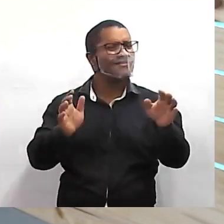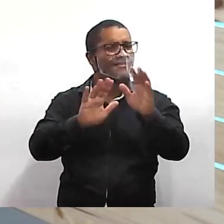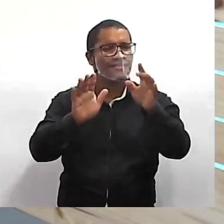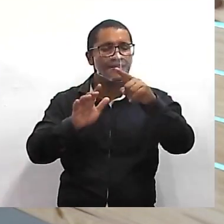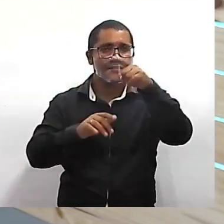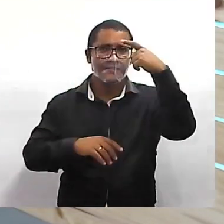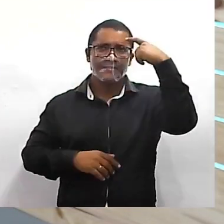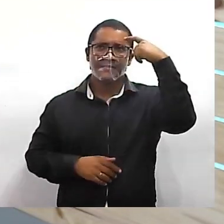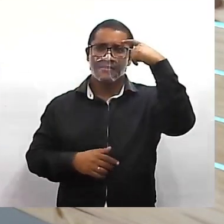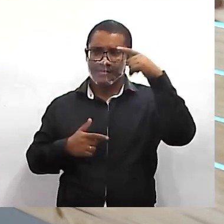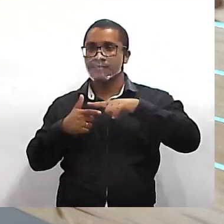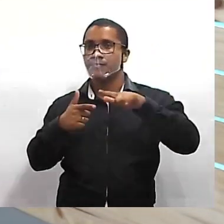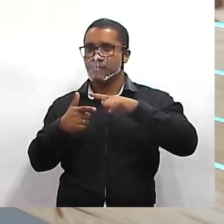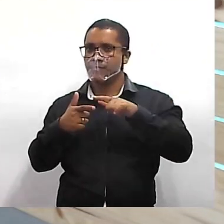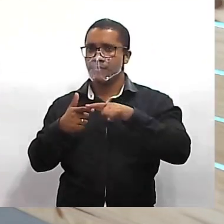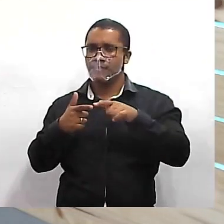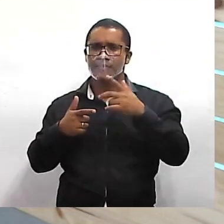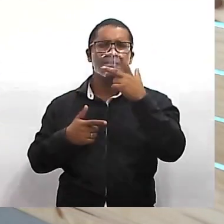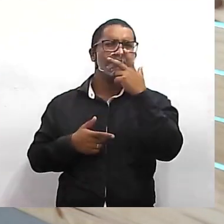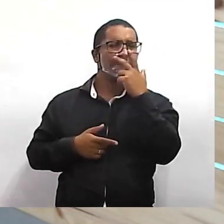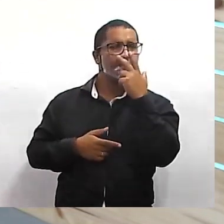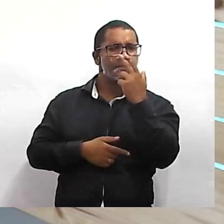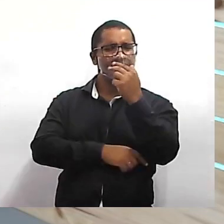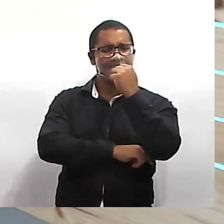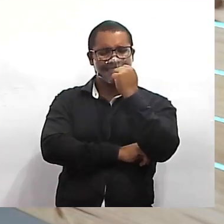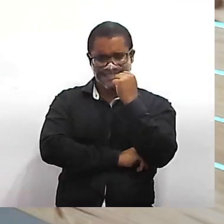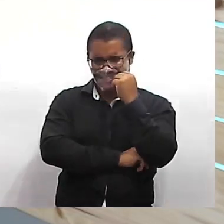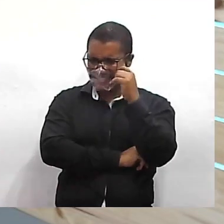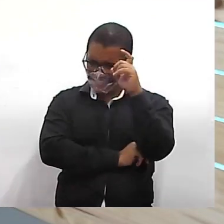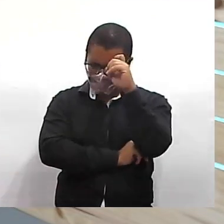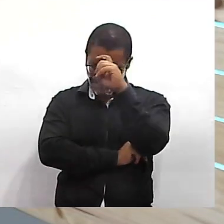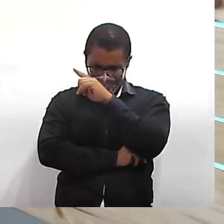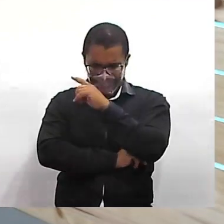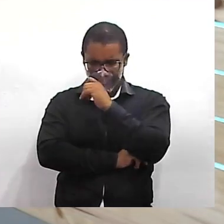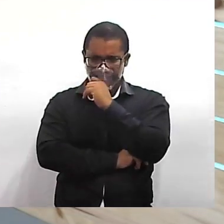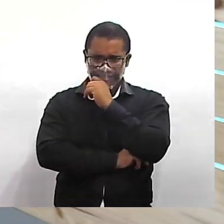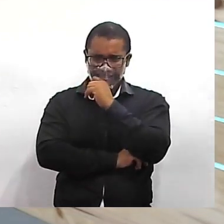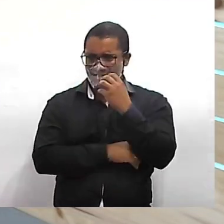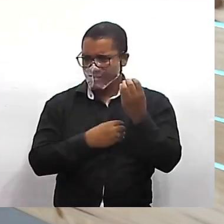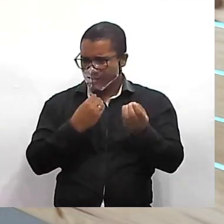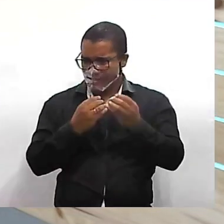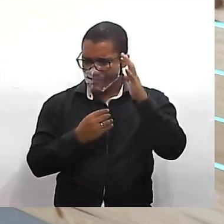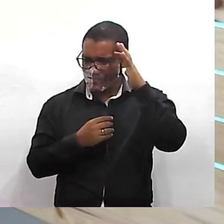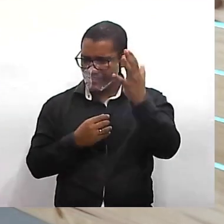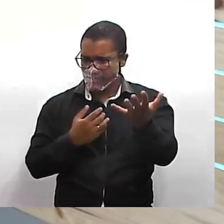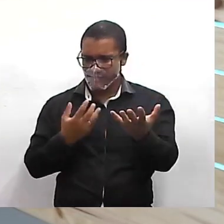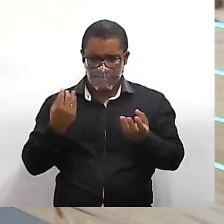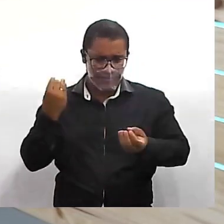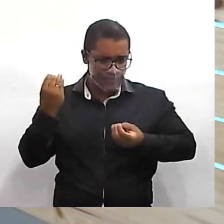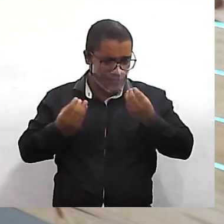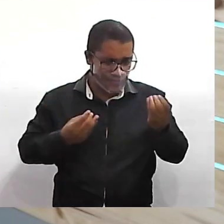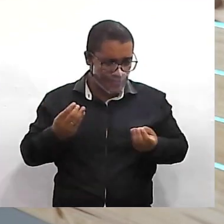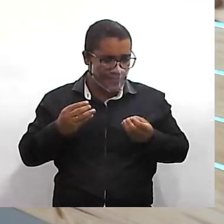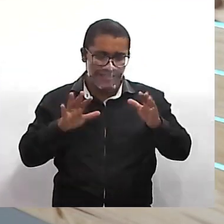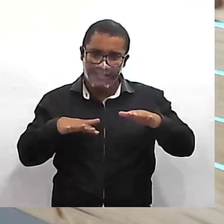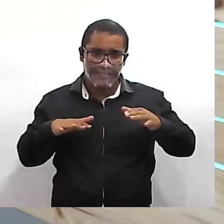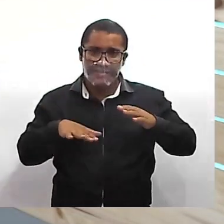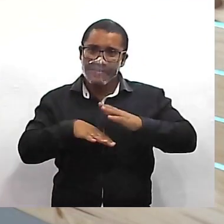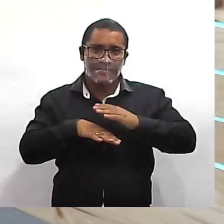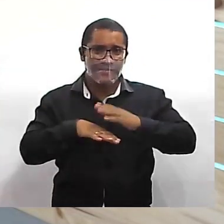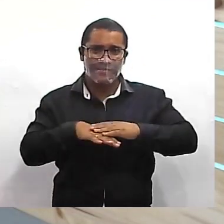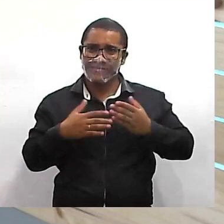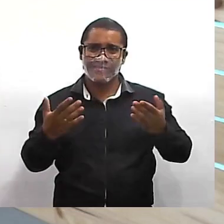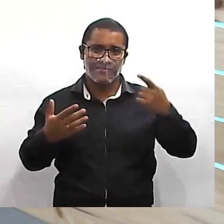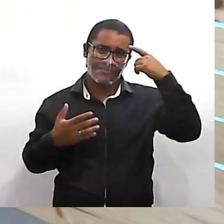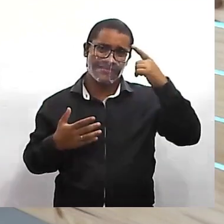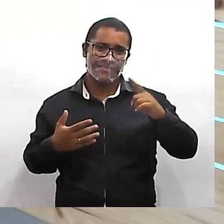que existem problemas que aparentemente são tão difíceis e que a gente não teria como resolver. Eu tenho certeza que durante essa